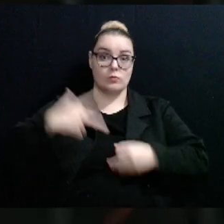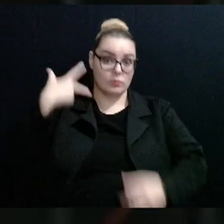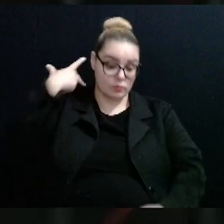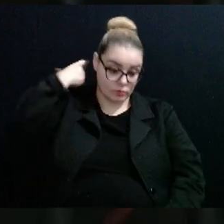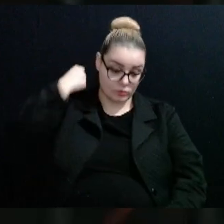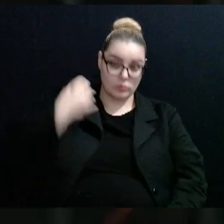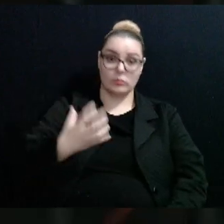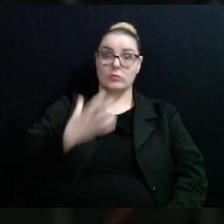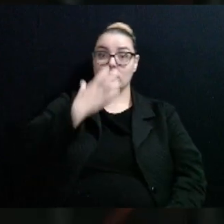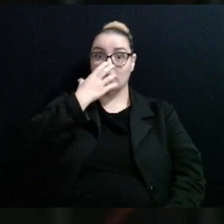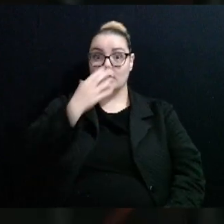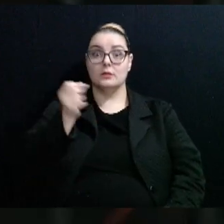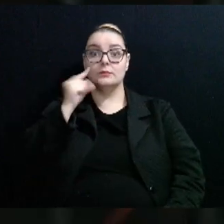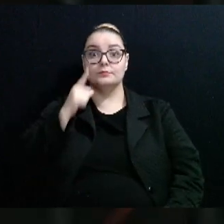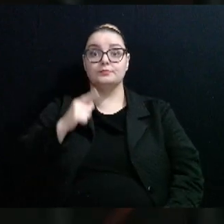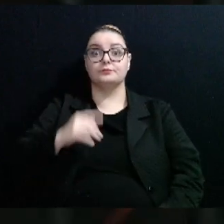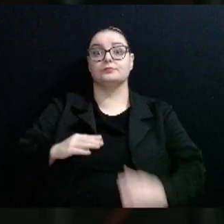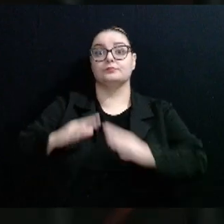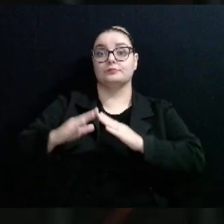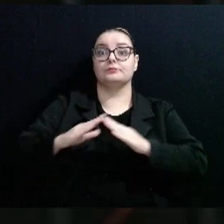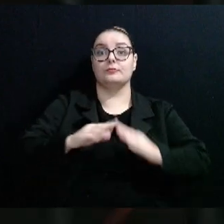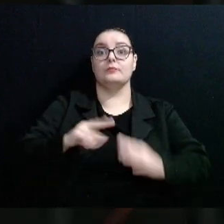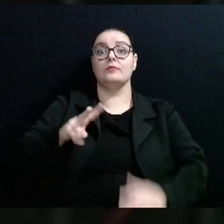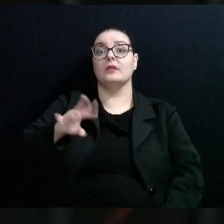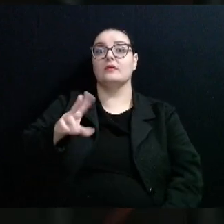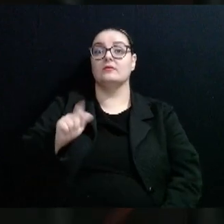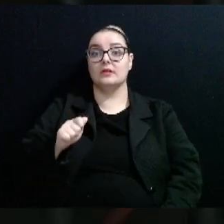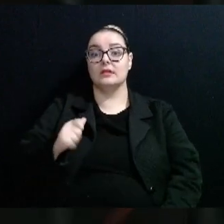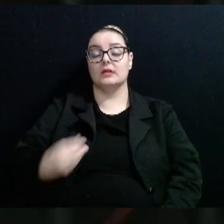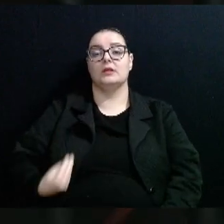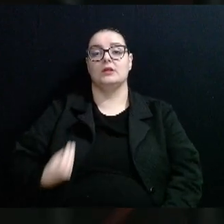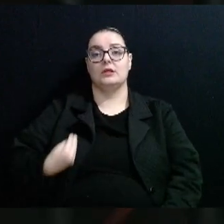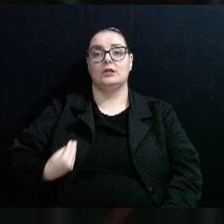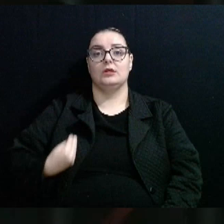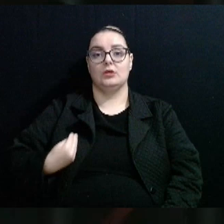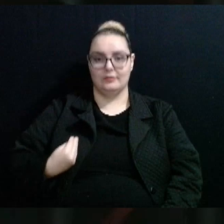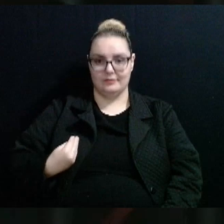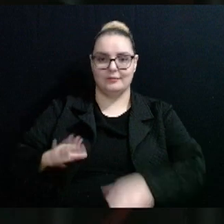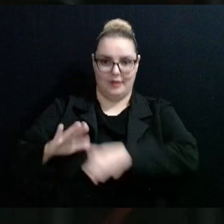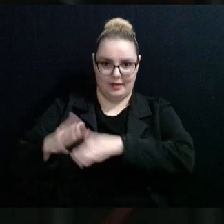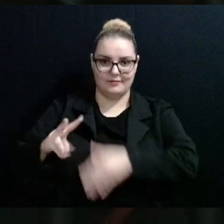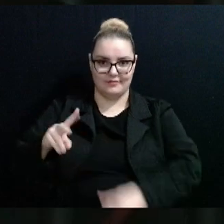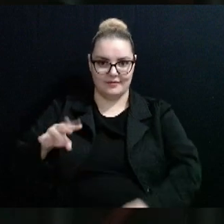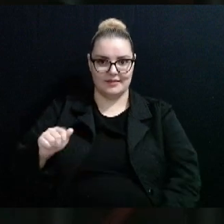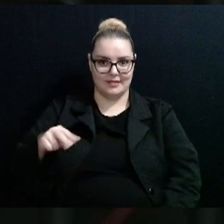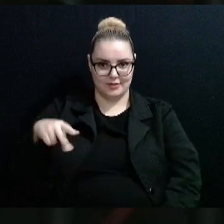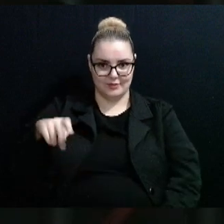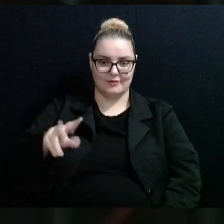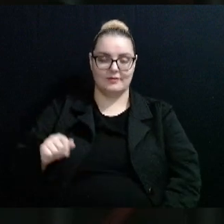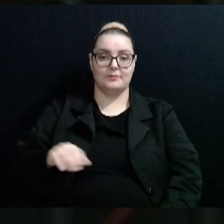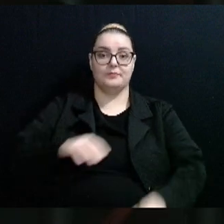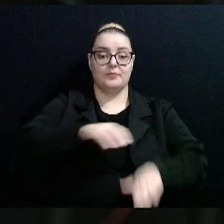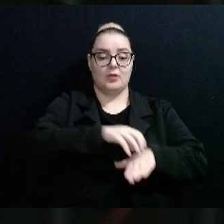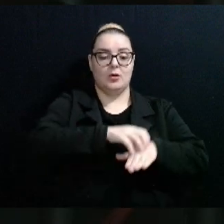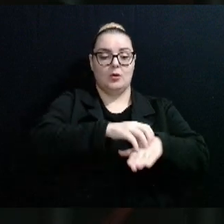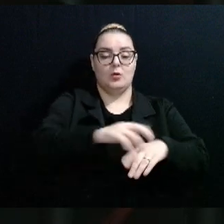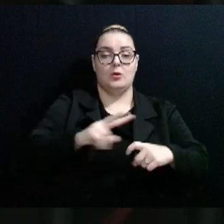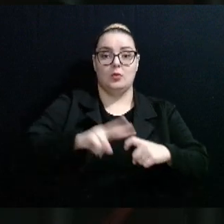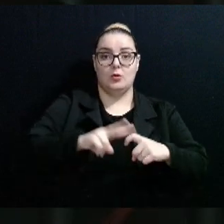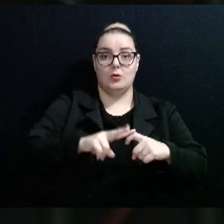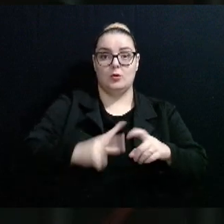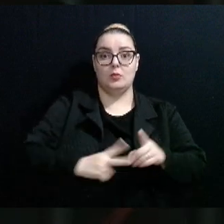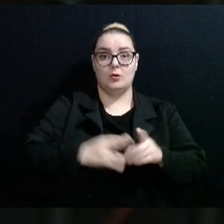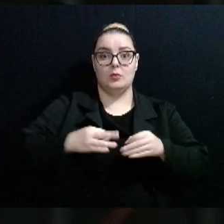conjunto habitacional Vida Nova. O atendimento será realizado pelo Castramóvel, que ficará no SIC